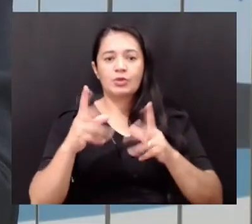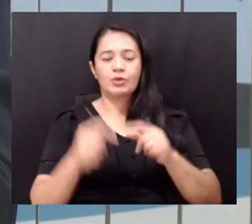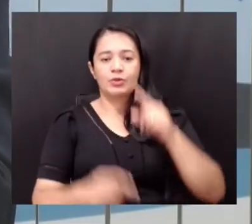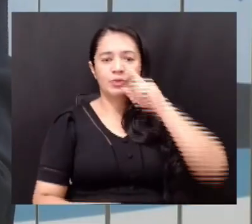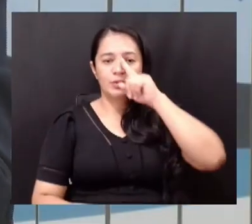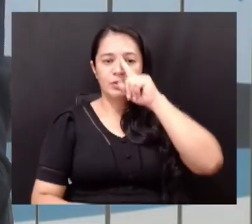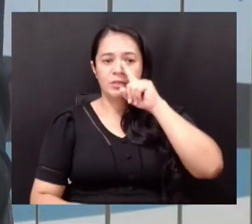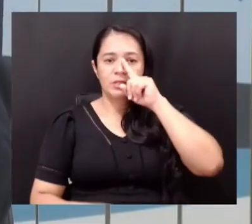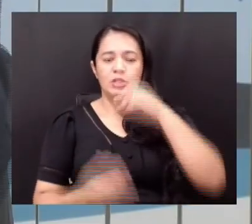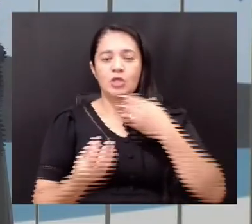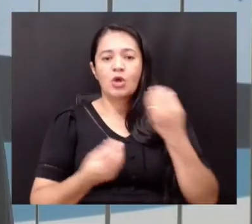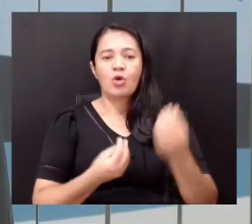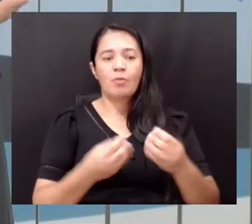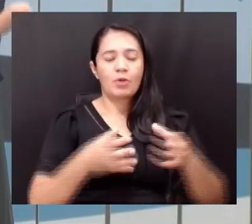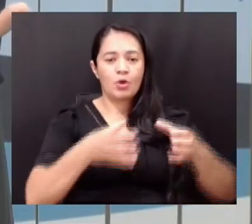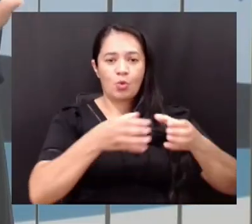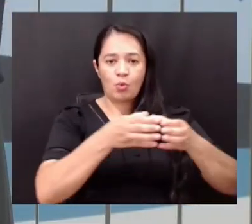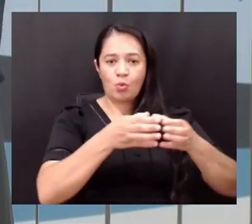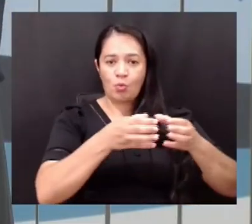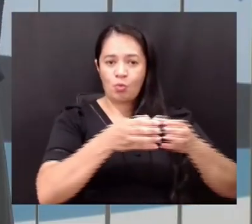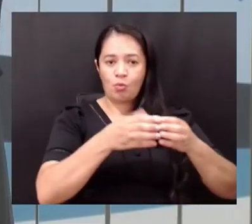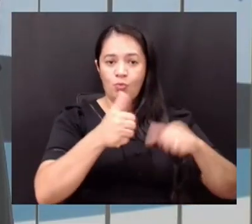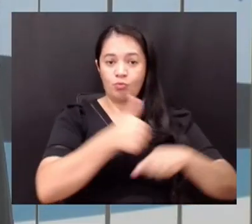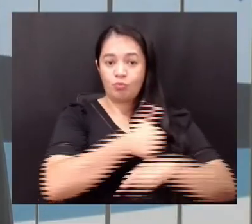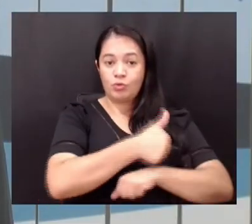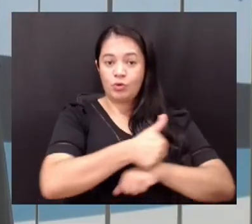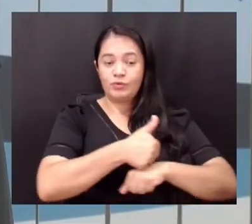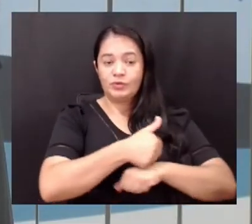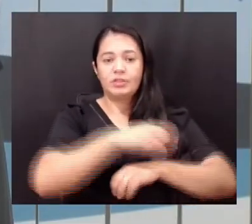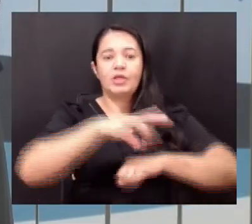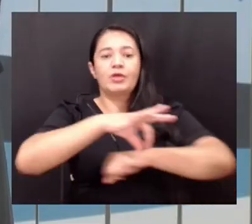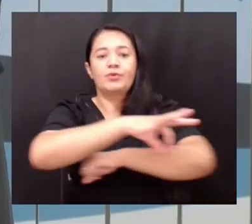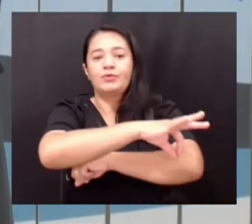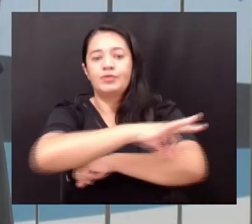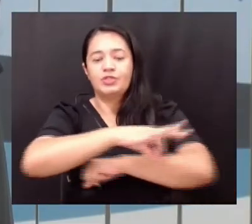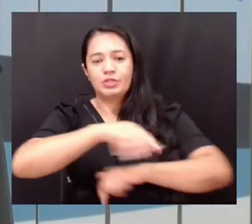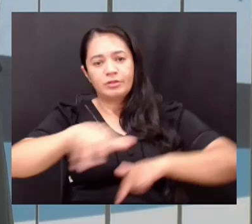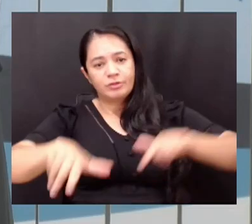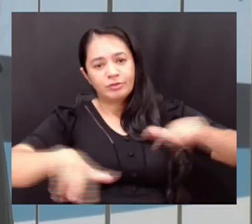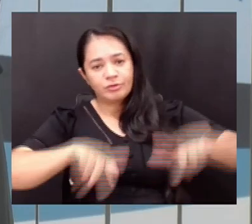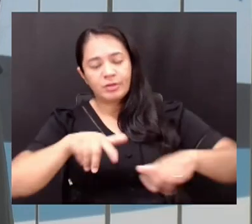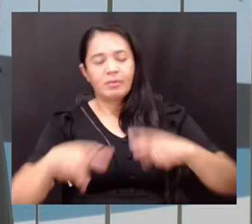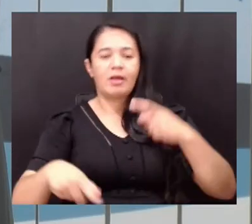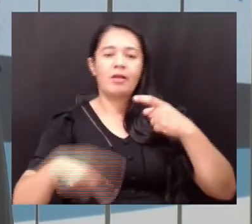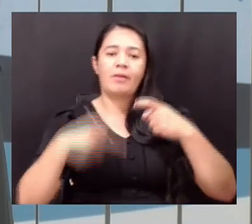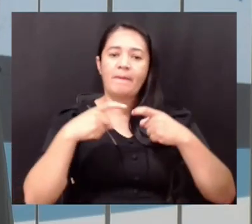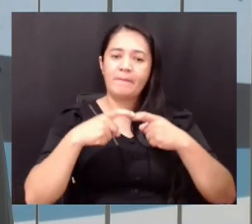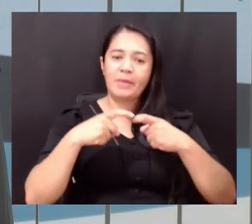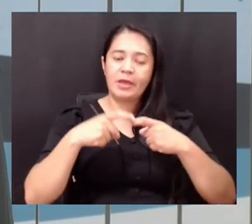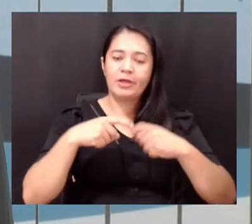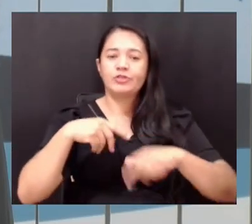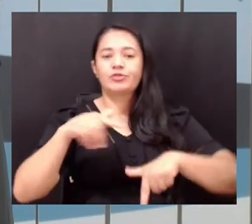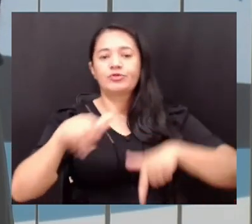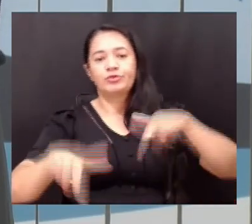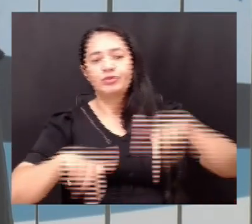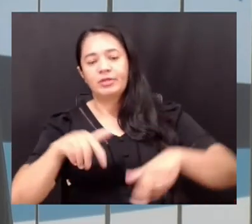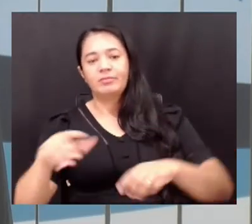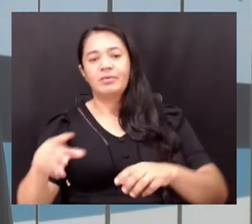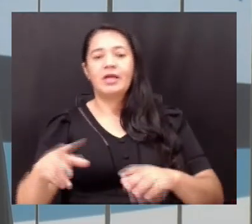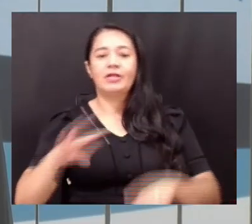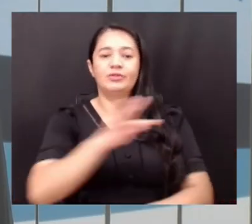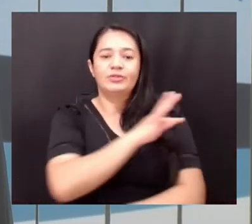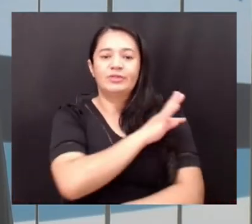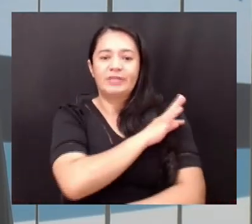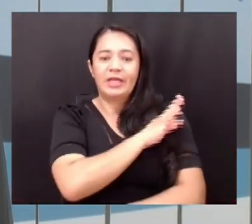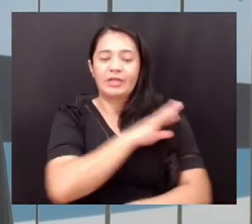uma equipe, né? Você tem um engenheiro do trabalho, médico do trabalho, técnico de segurança, enfermeiro do trabalho, psicólogo